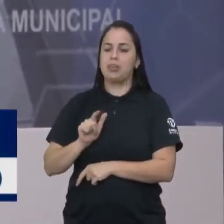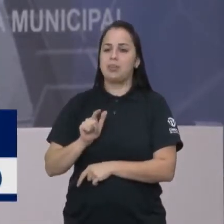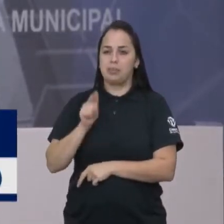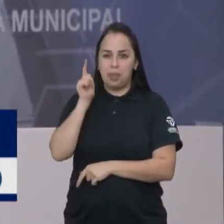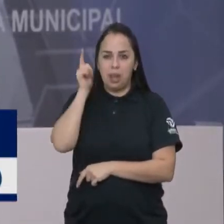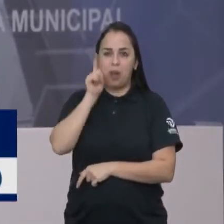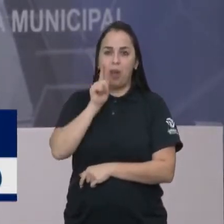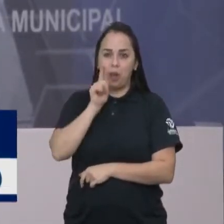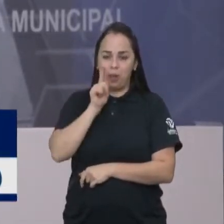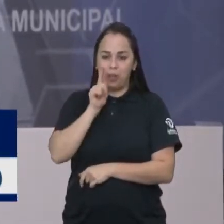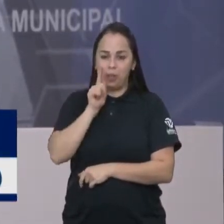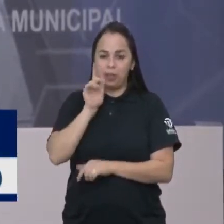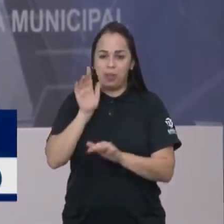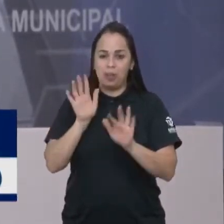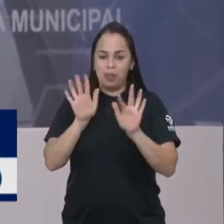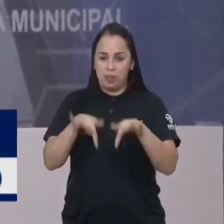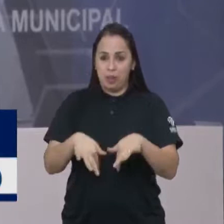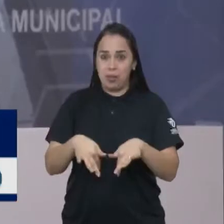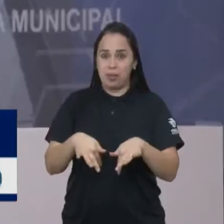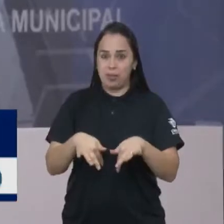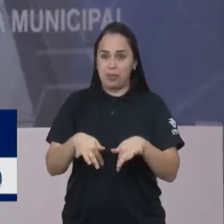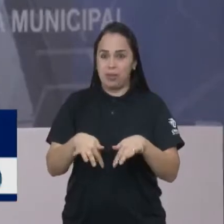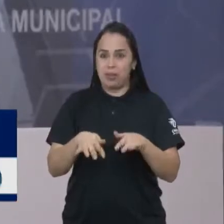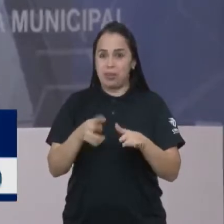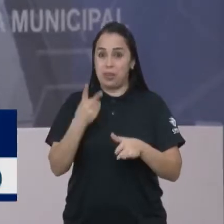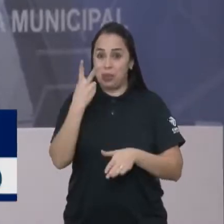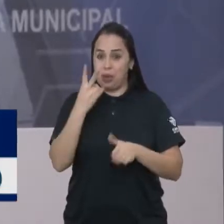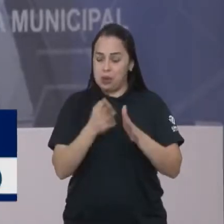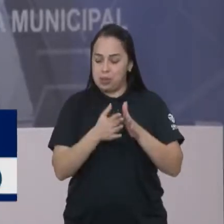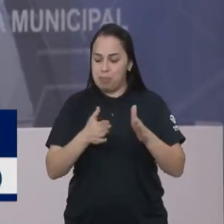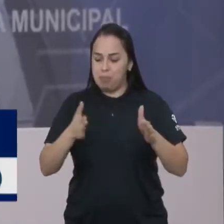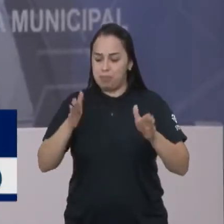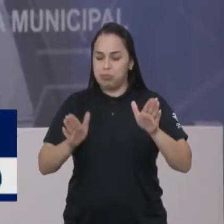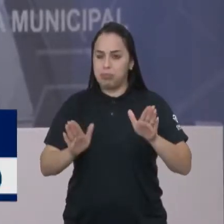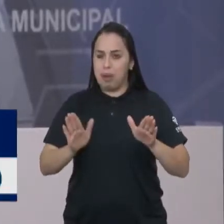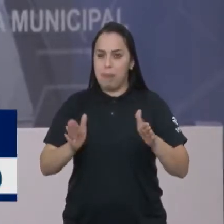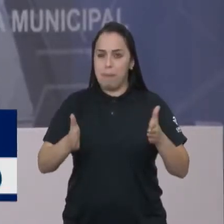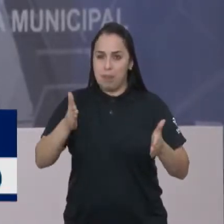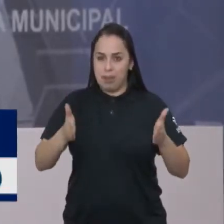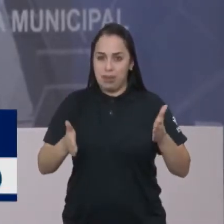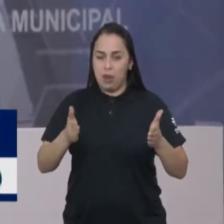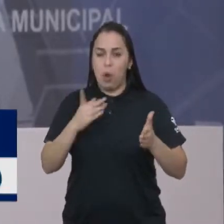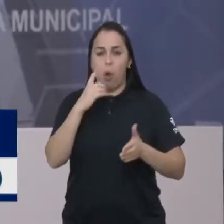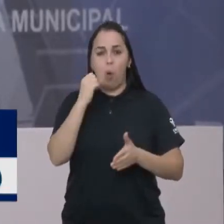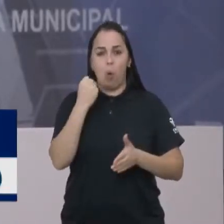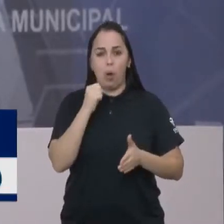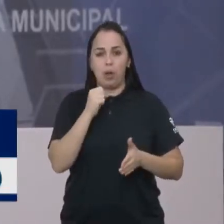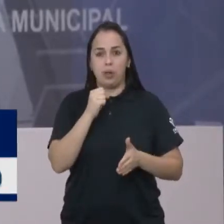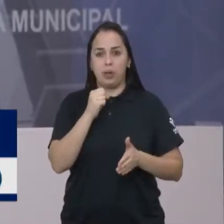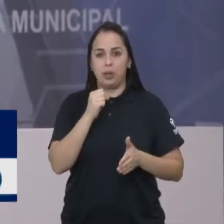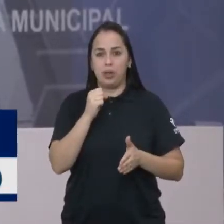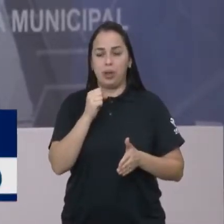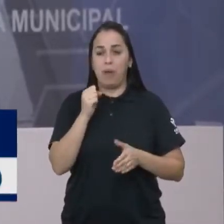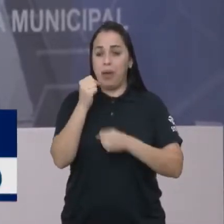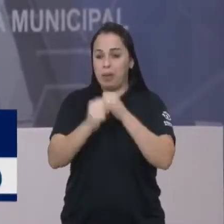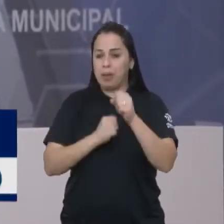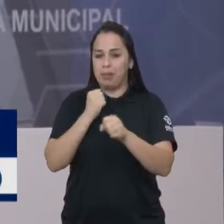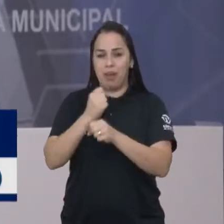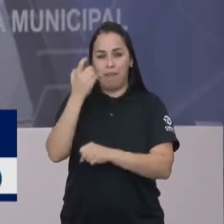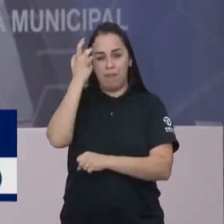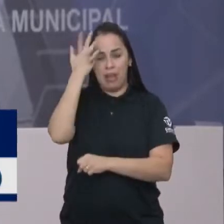ao final, né? Dois mandatos como secretário, né? 8 anos, não foi fácil, né, Eduardo? Muitos